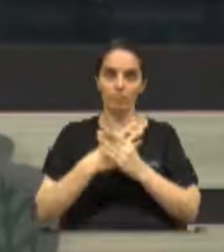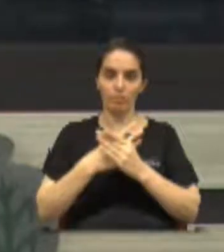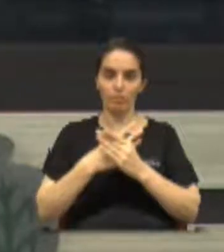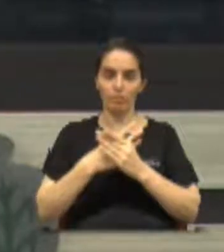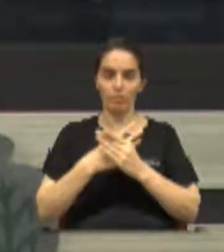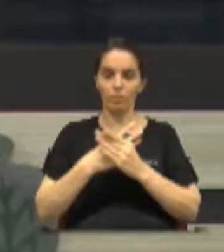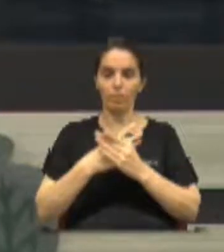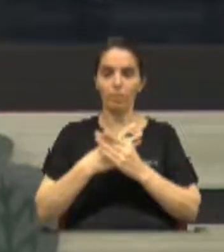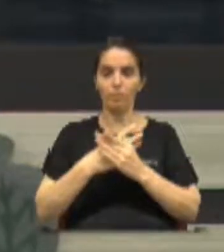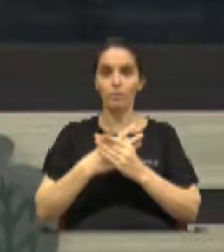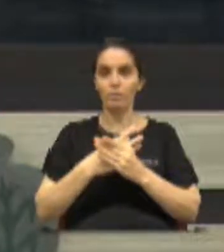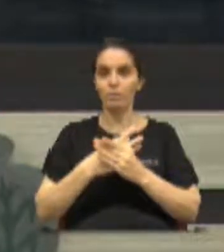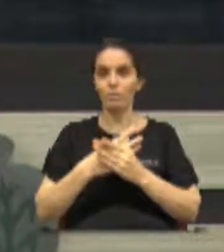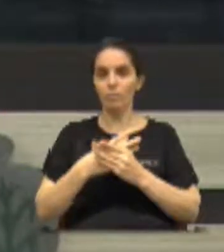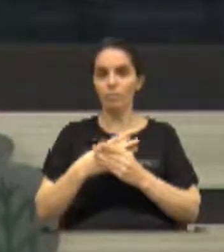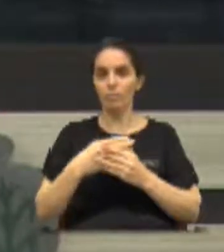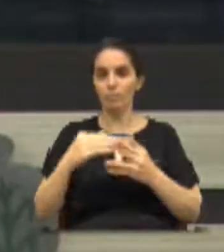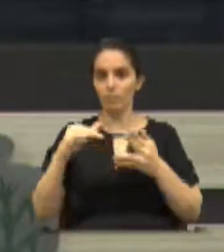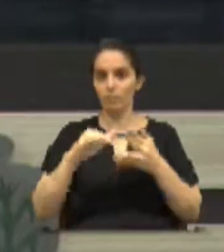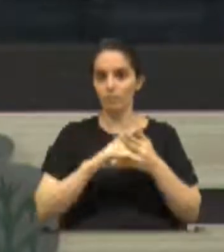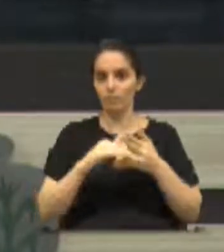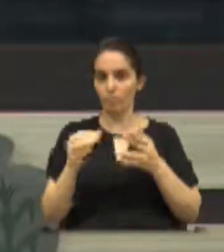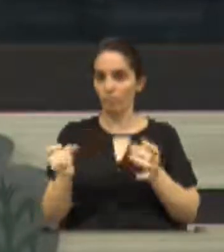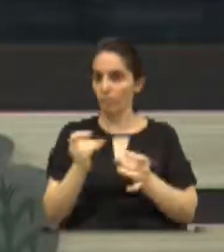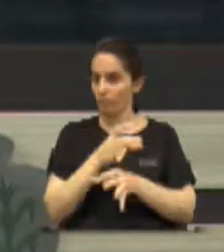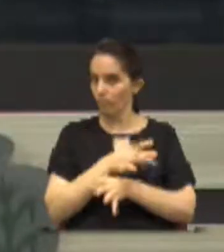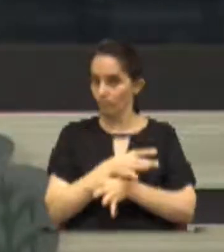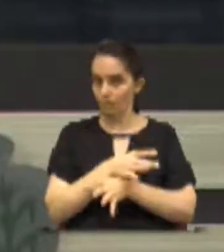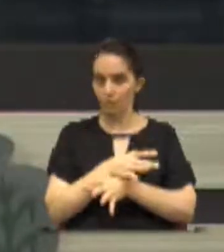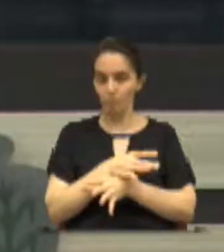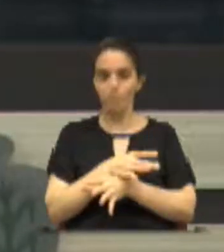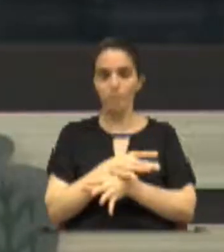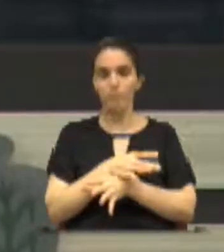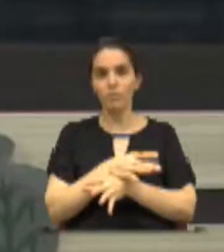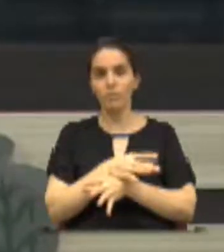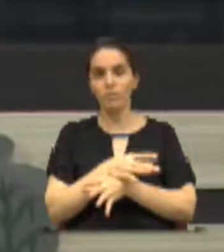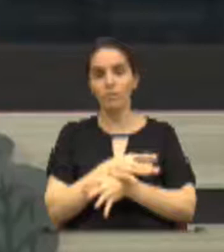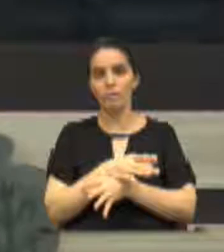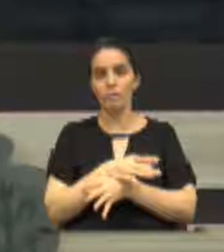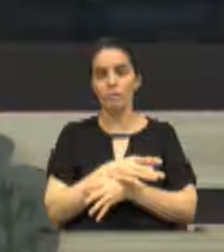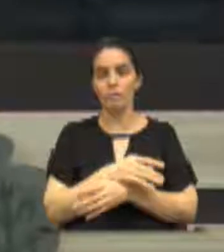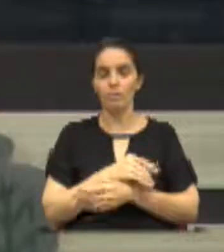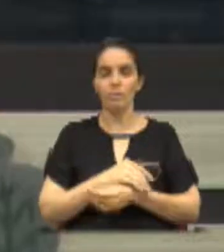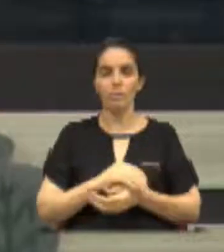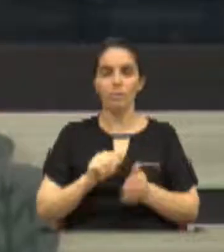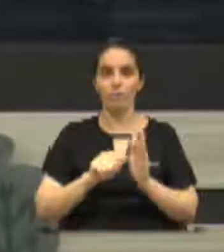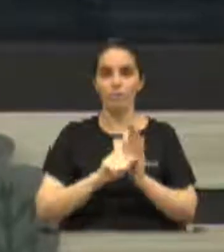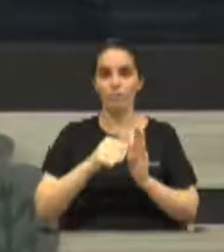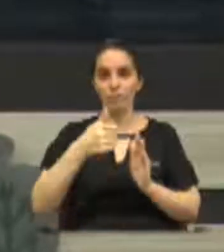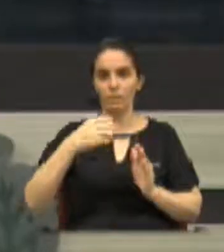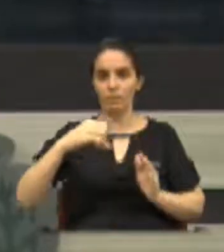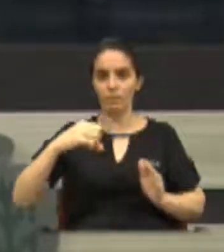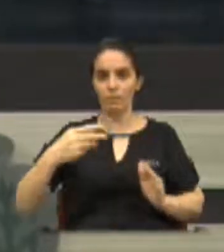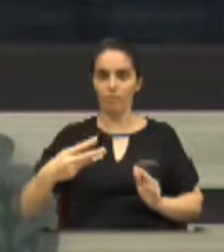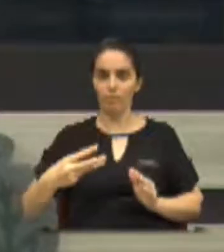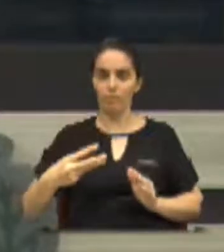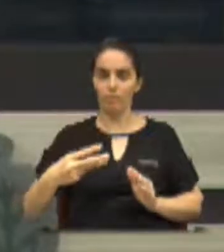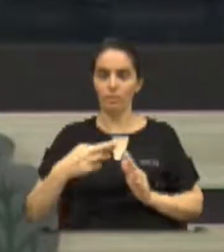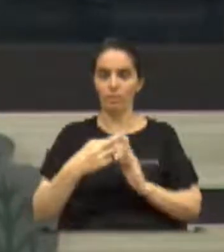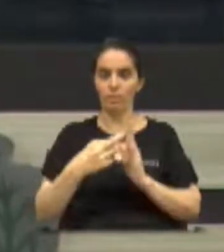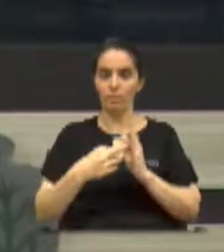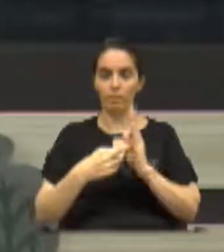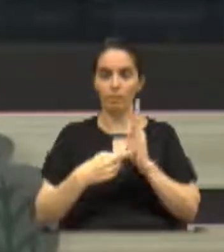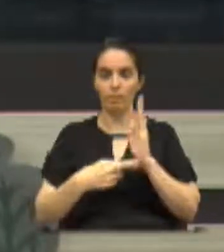Limeira, que seja imediatamente encerrado o intervalo regimental de que trata o artigo 193 do Regimento Interno da